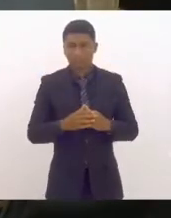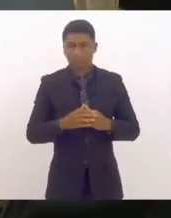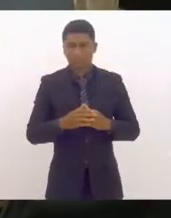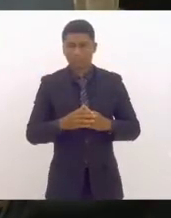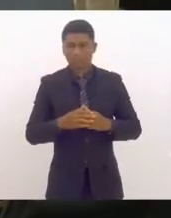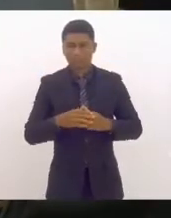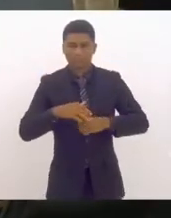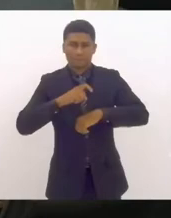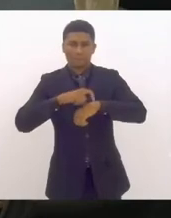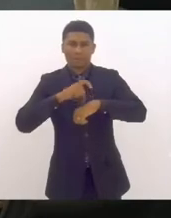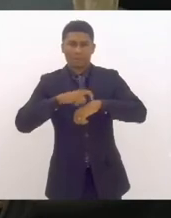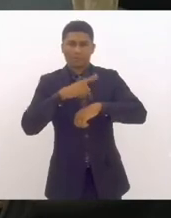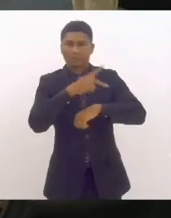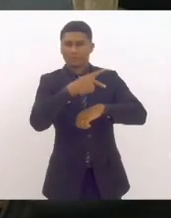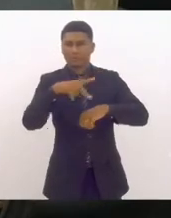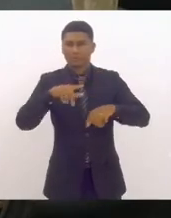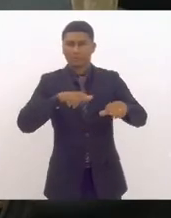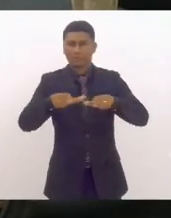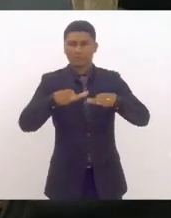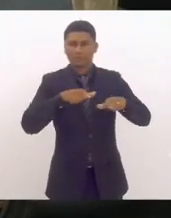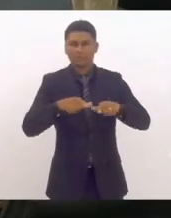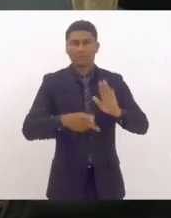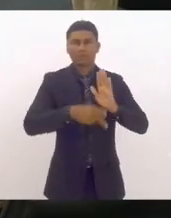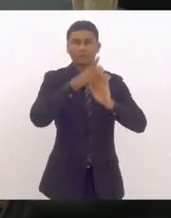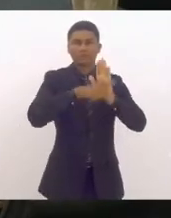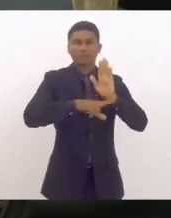trabalho. O projeto institui